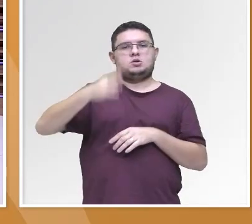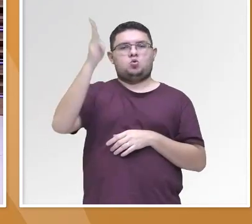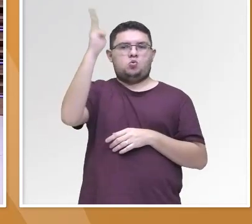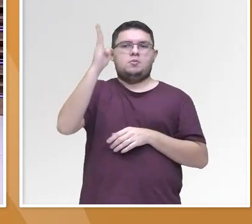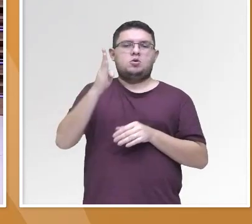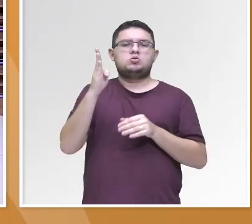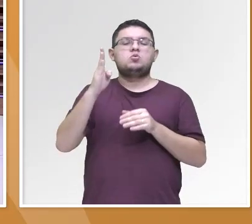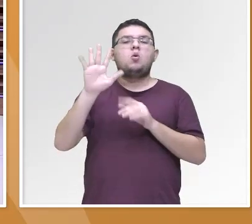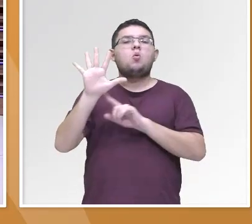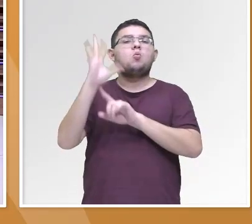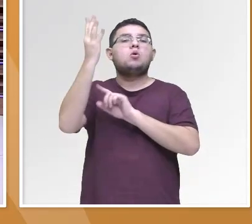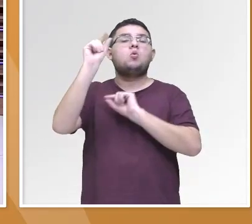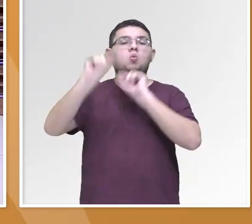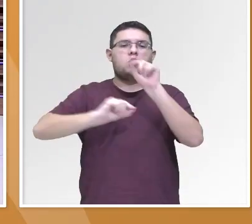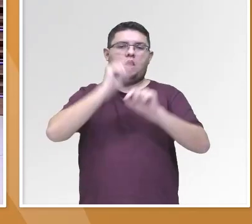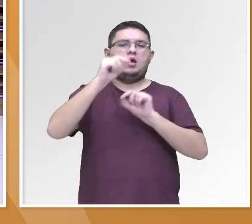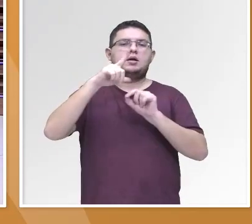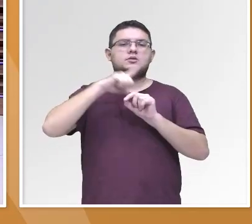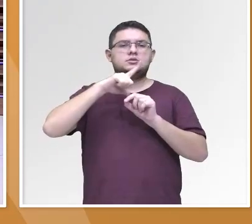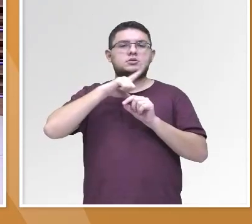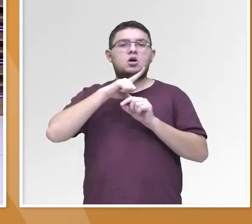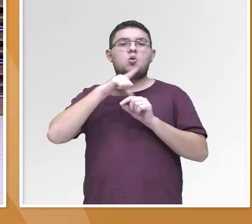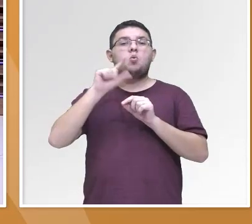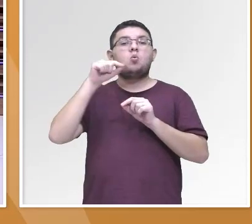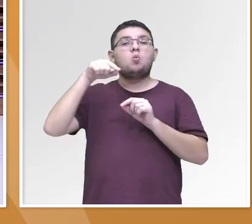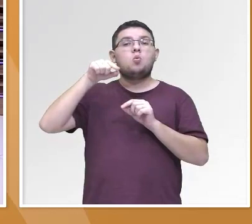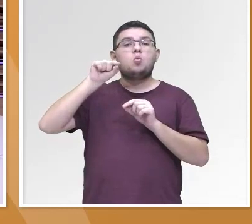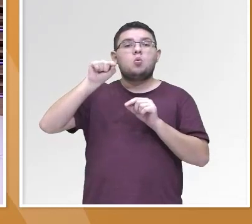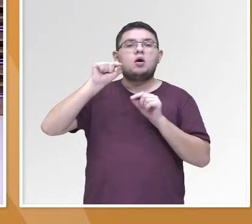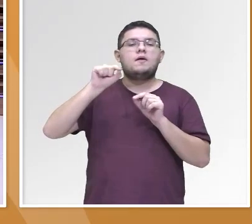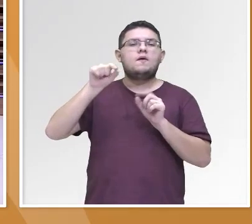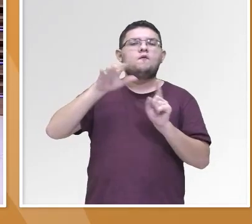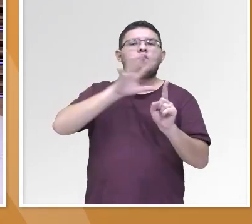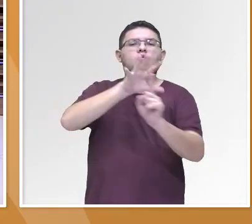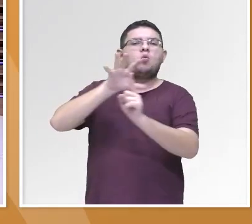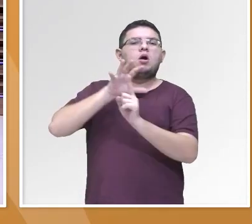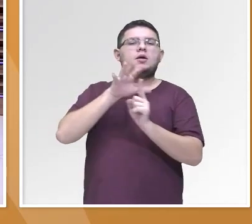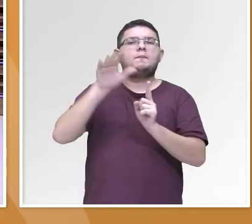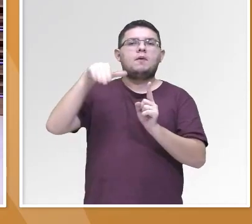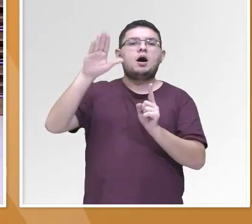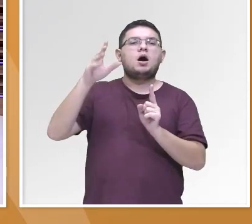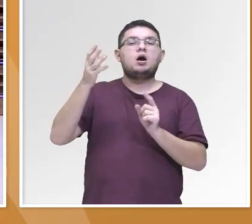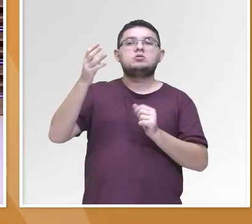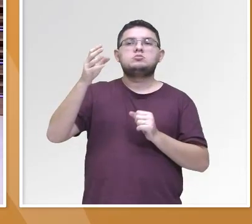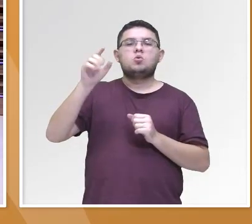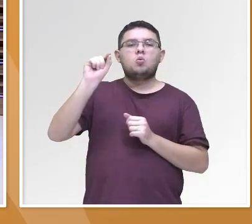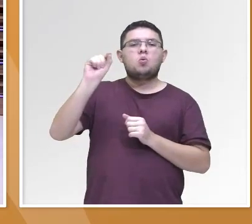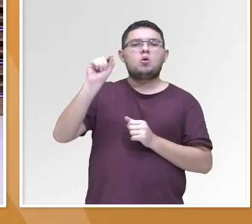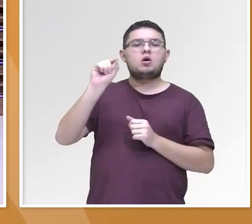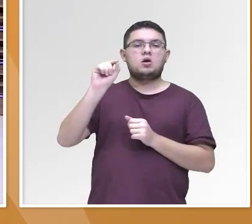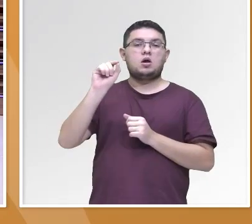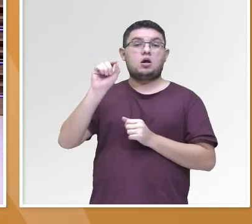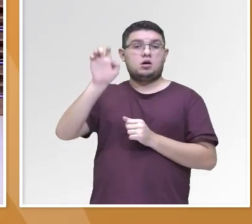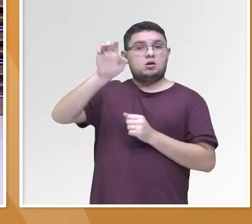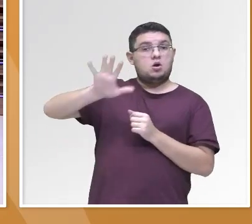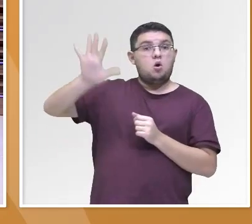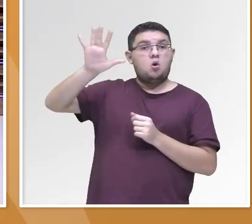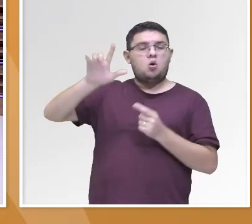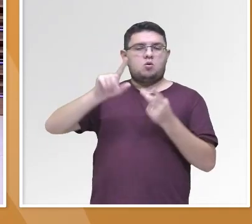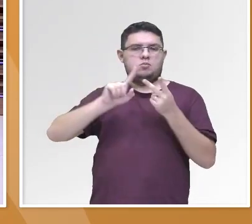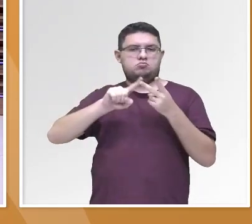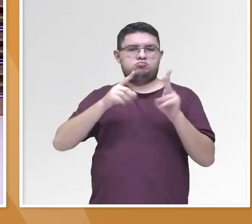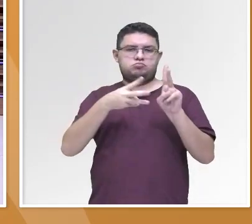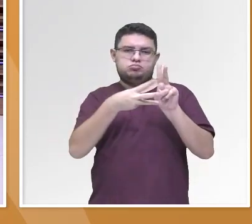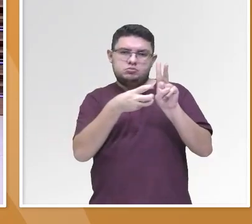brasileira, claro que nós vamos ter grandes influências dos europeus, influências indígenas e